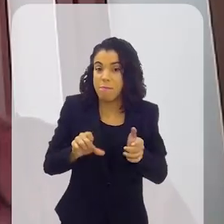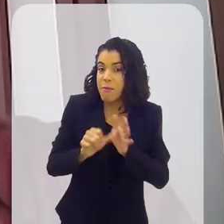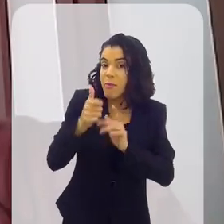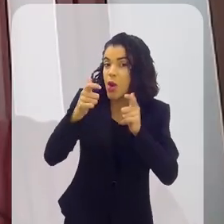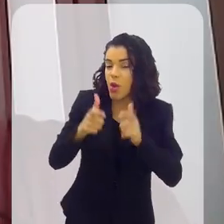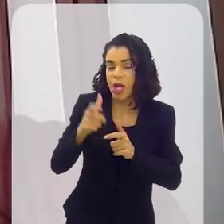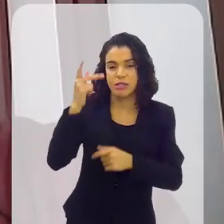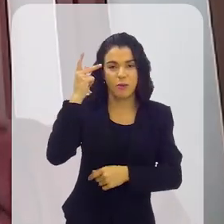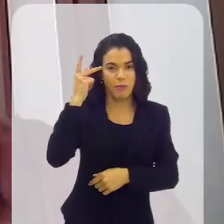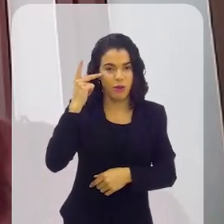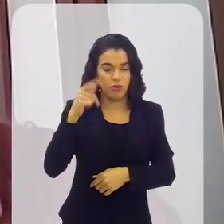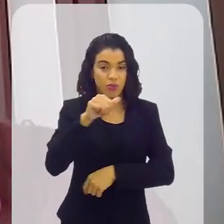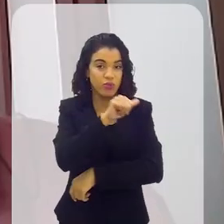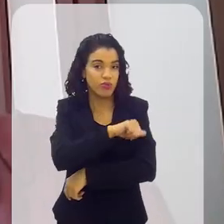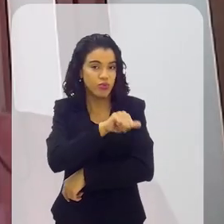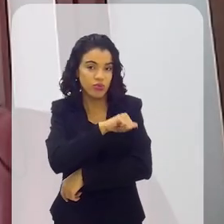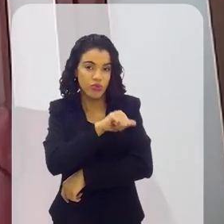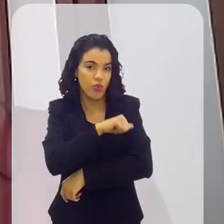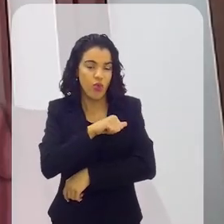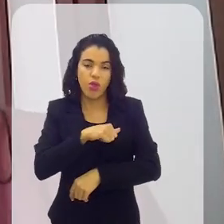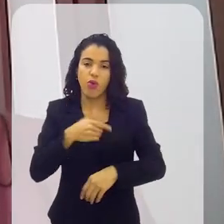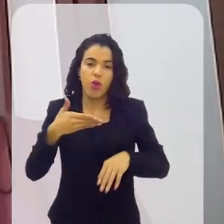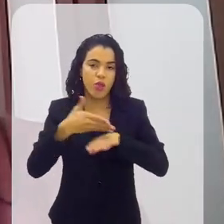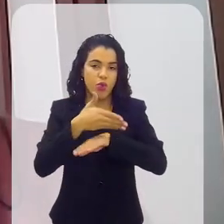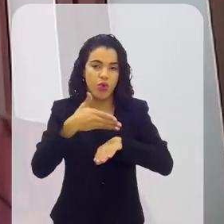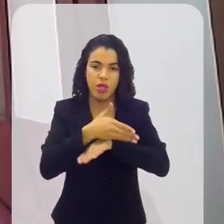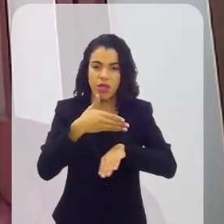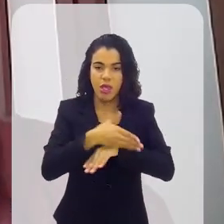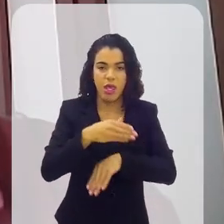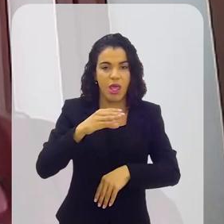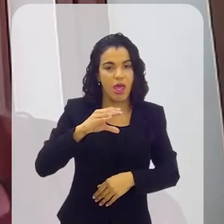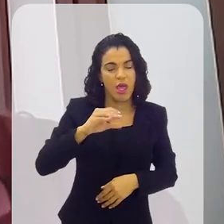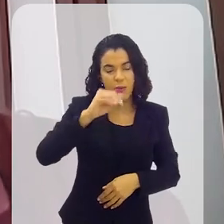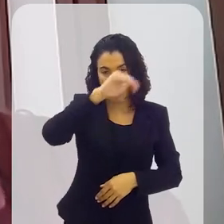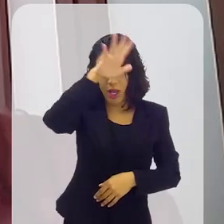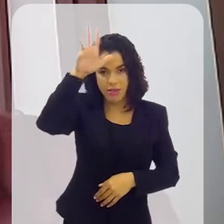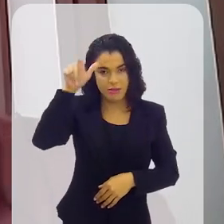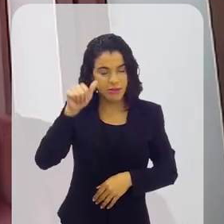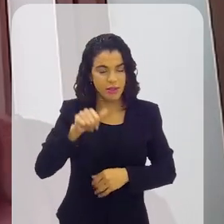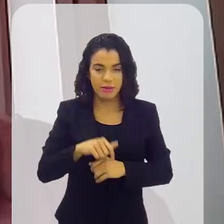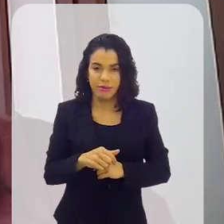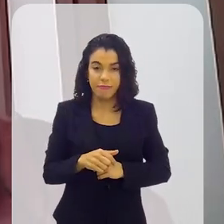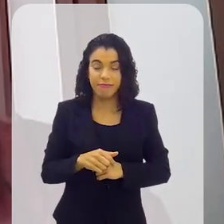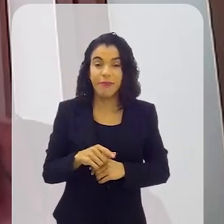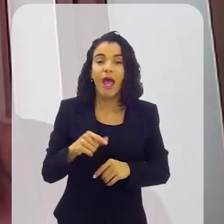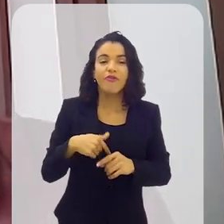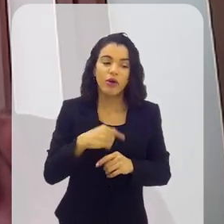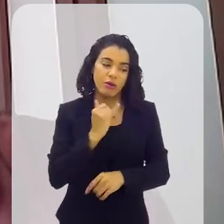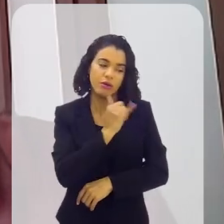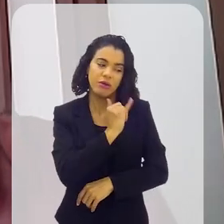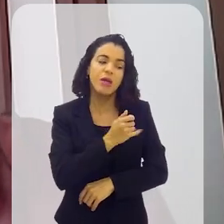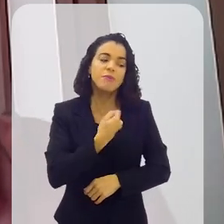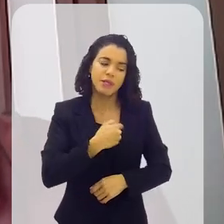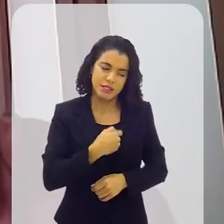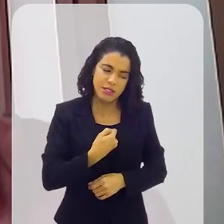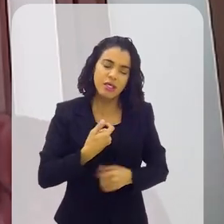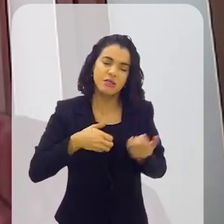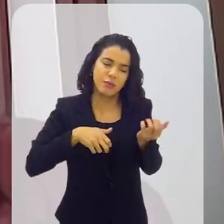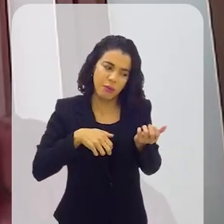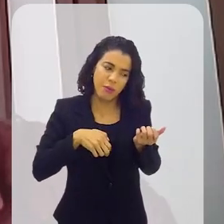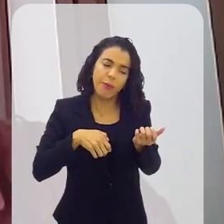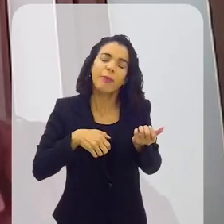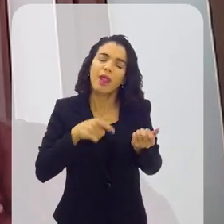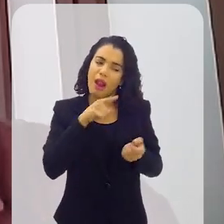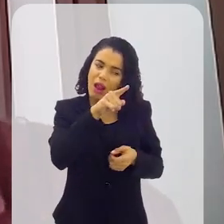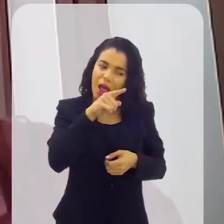Primeiro lugar que ele tocou banjo lá em São Paulo. No Rio, ele não ia pro Cacique com banjo. Ia de cavaquinho. Aí o Milton Manso ficou no ouvido dele: você